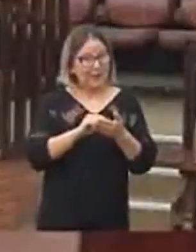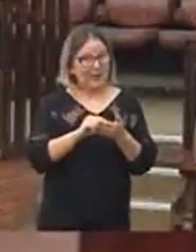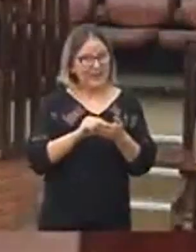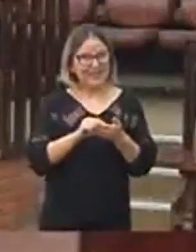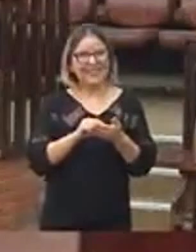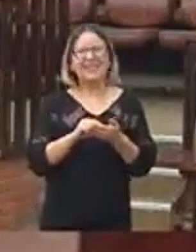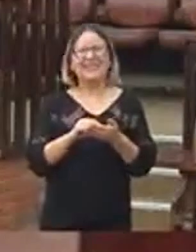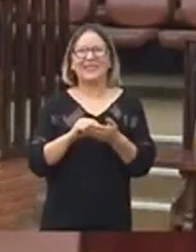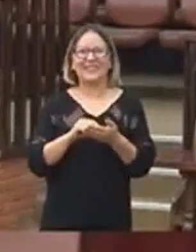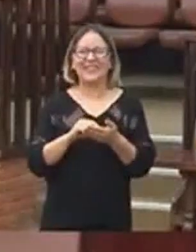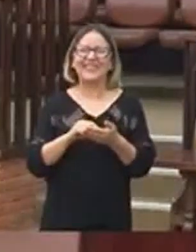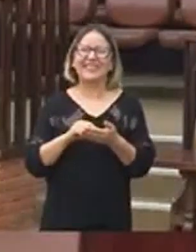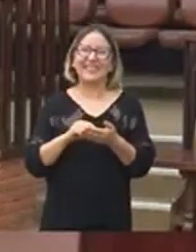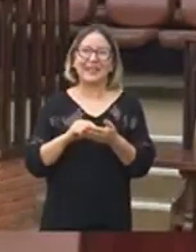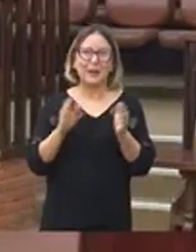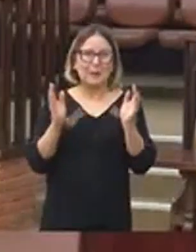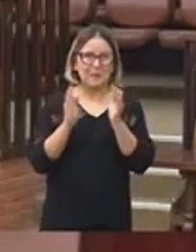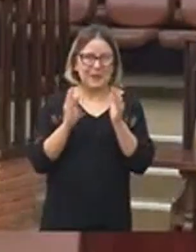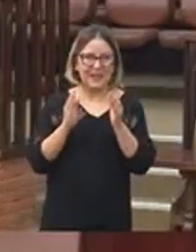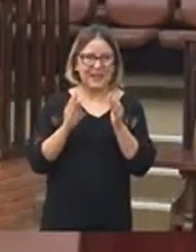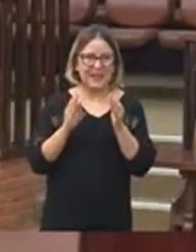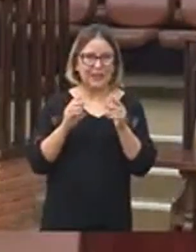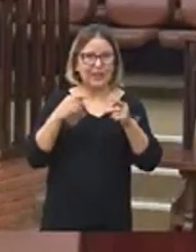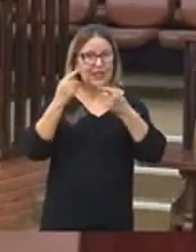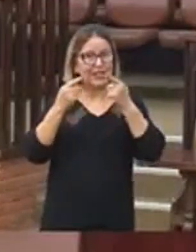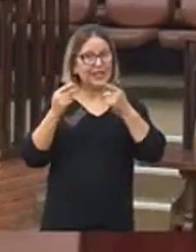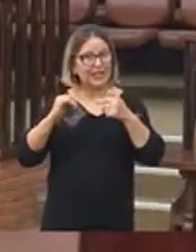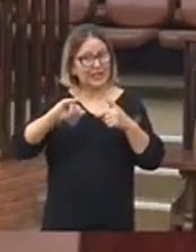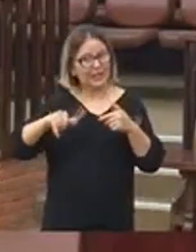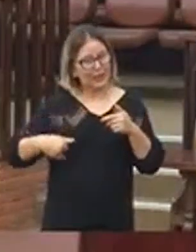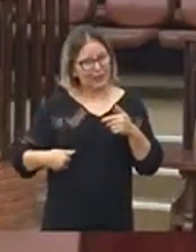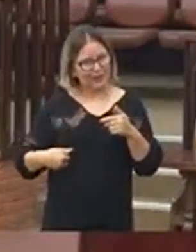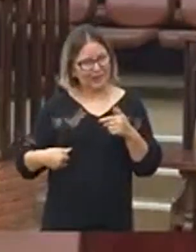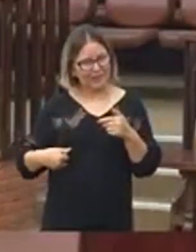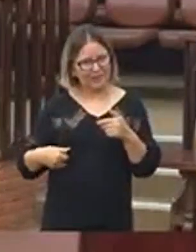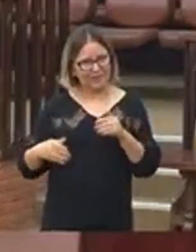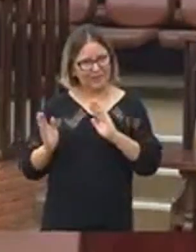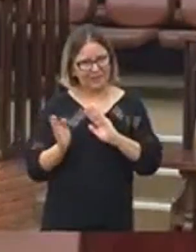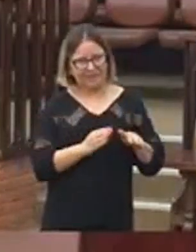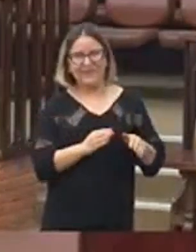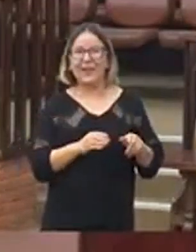Mas este aqui, Jesus chorou,